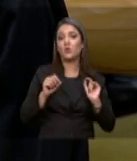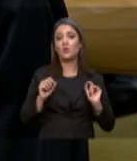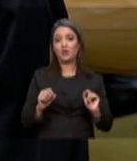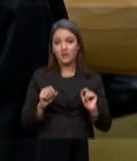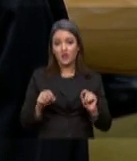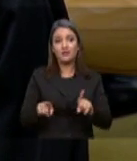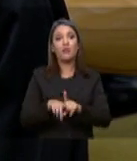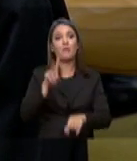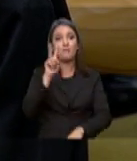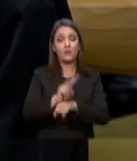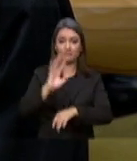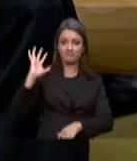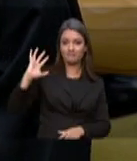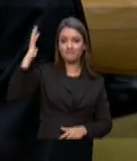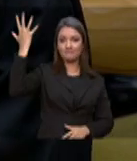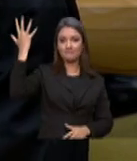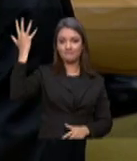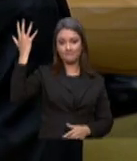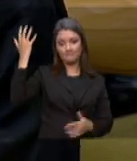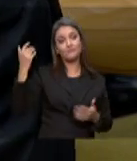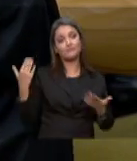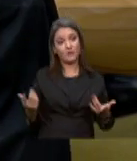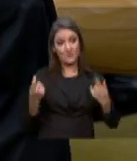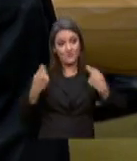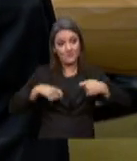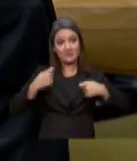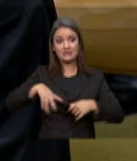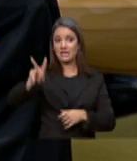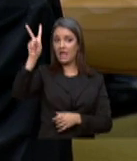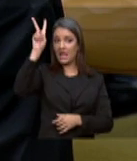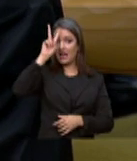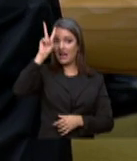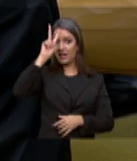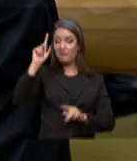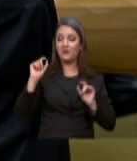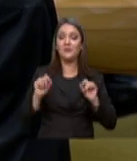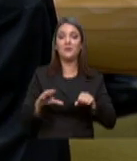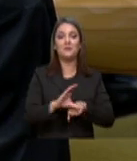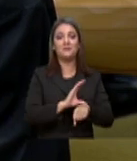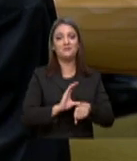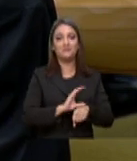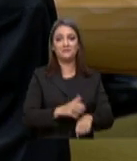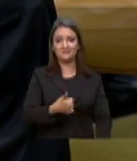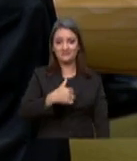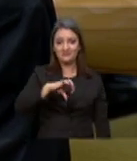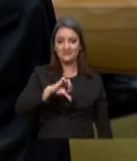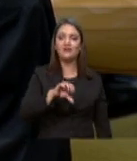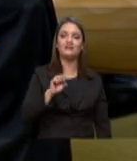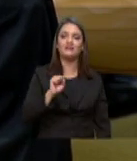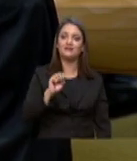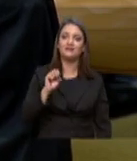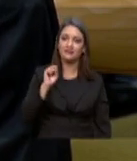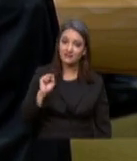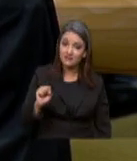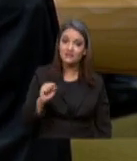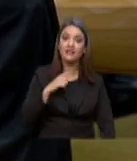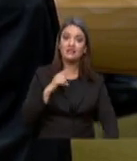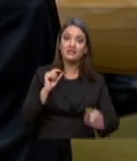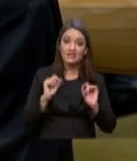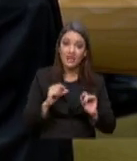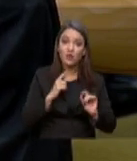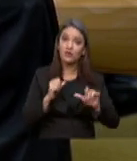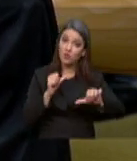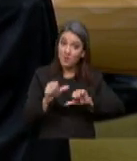proteção climática. É preciso lembrar que a Constituição Federal de 1988 realizou uma